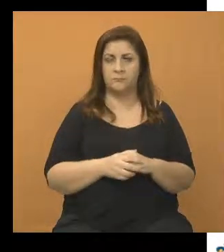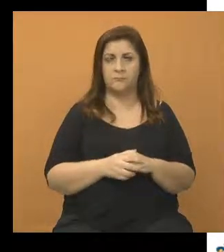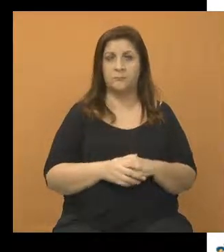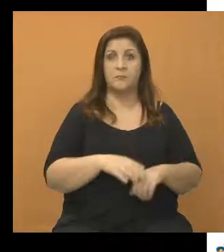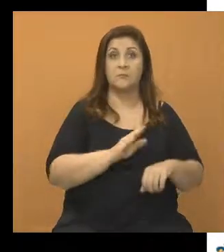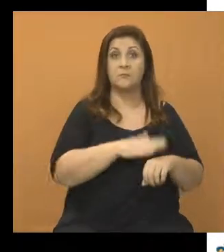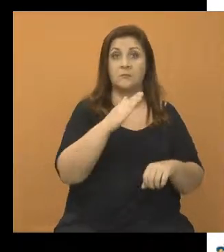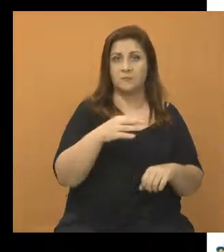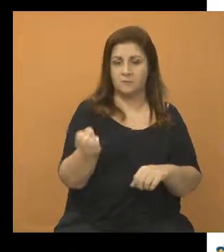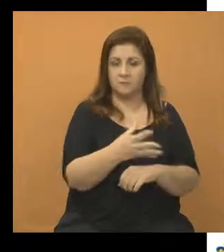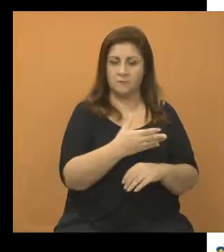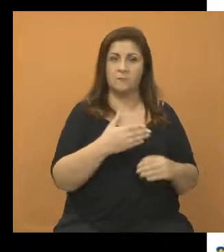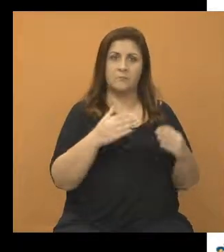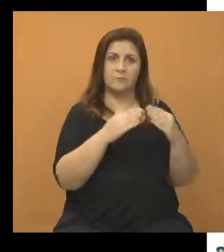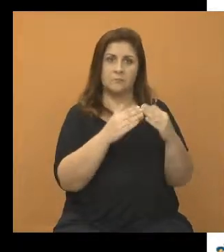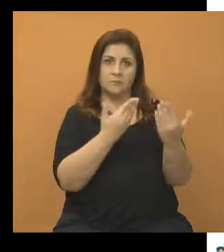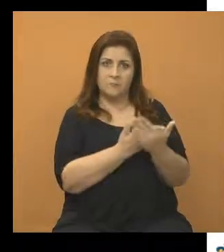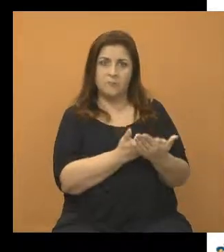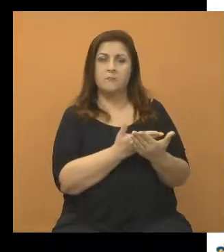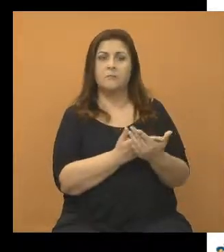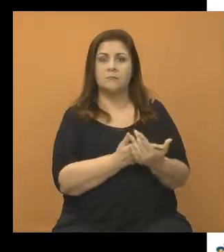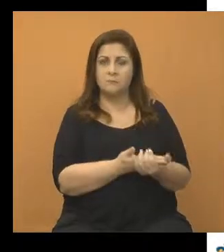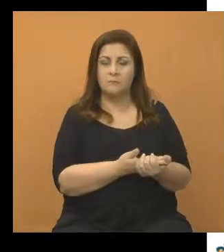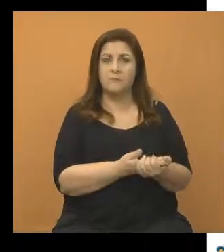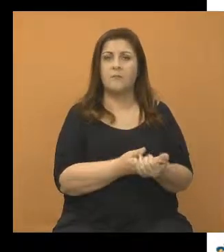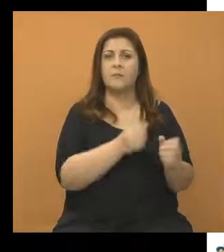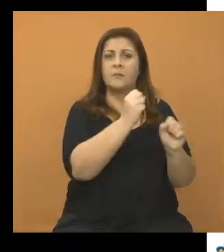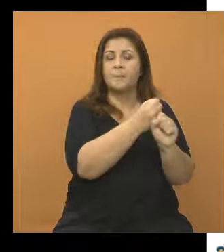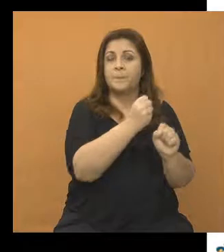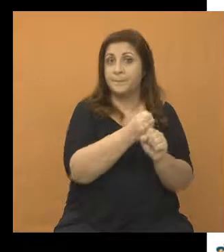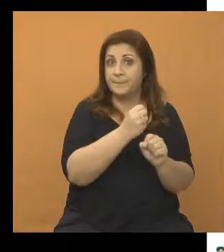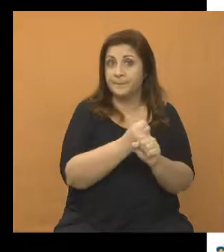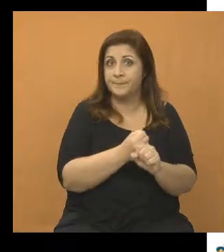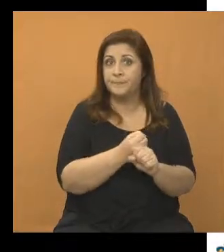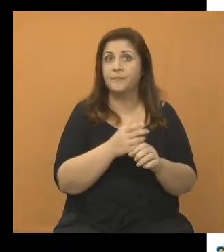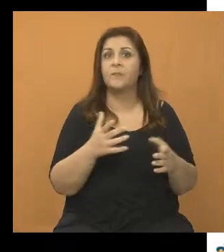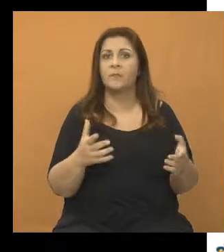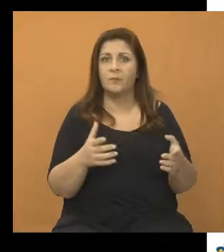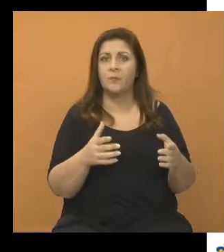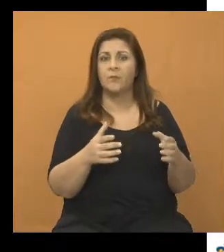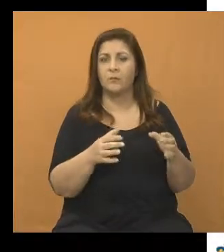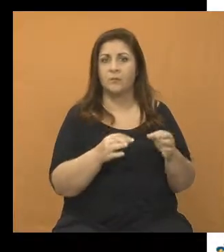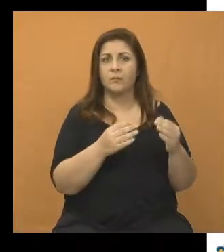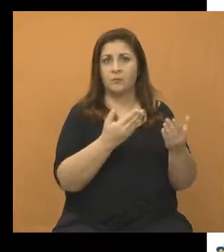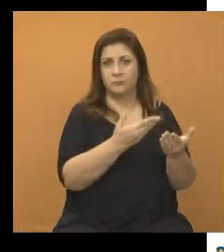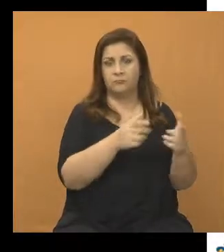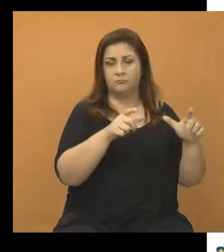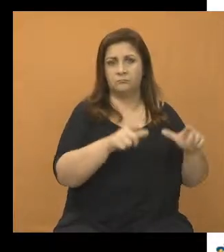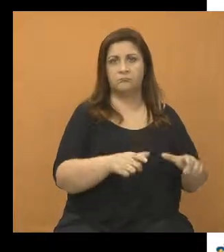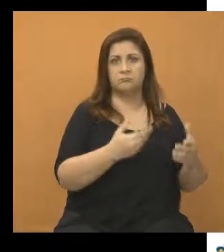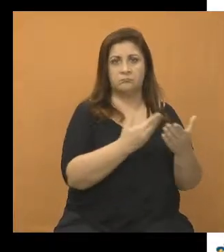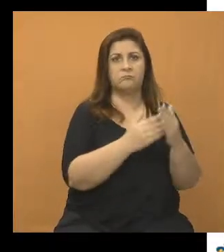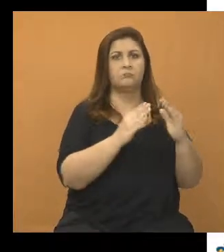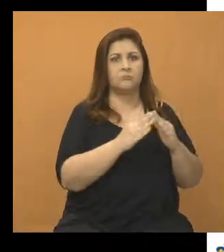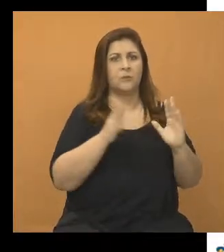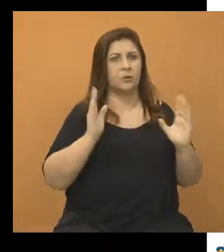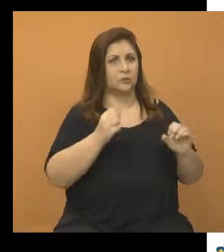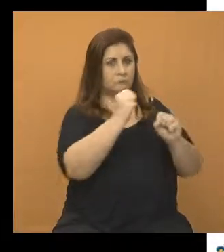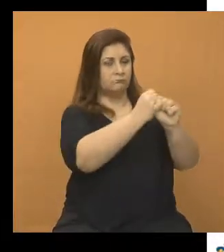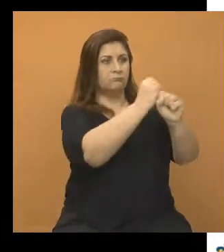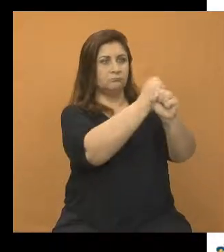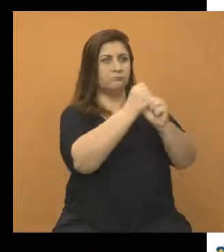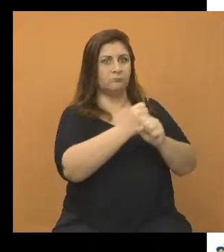unidades escolares, construção de creches, reformas dos aparelhos escolares, né? A gente já conseguiu reformar um grande número de